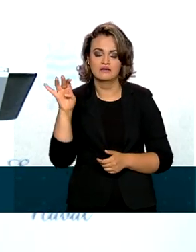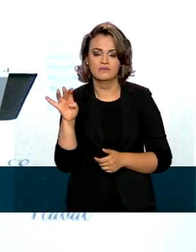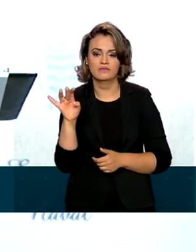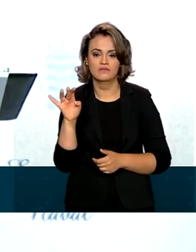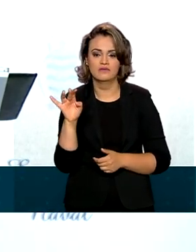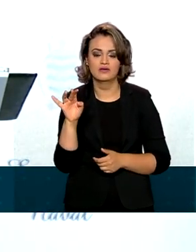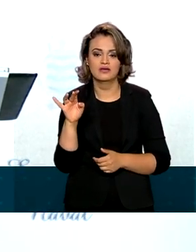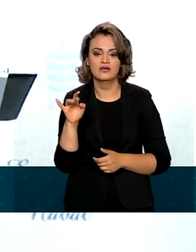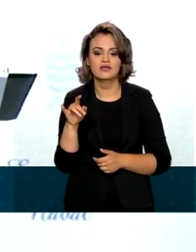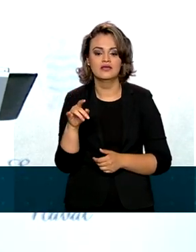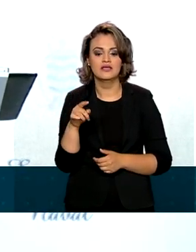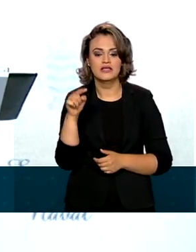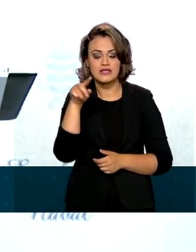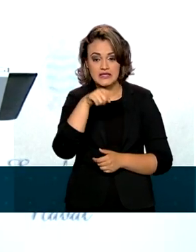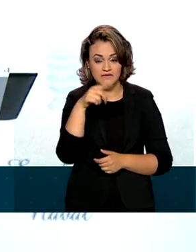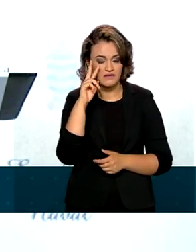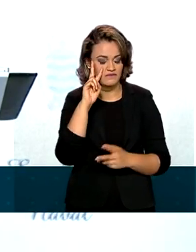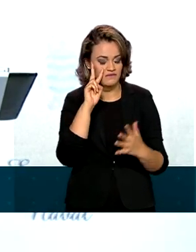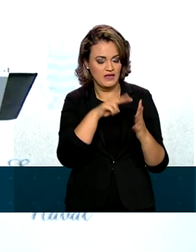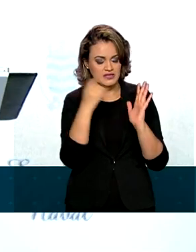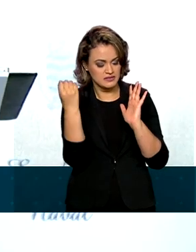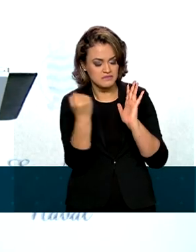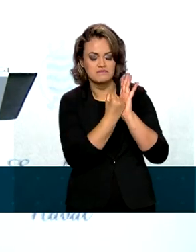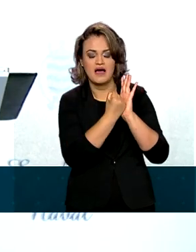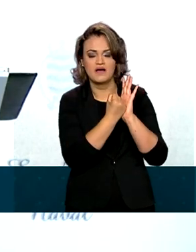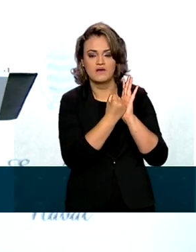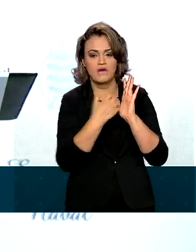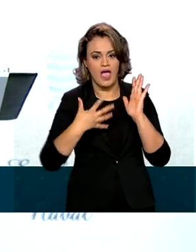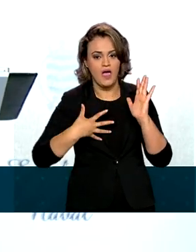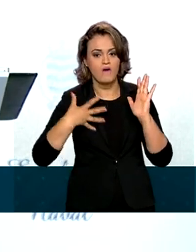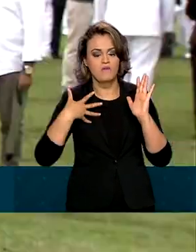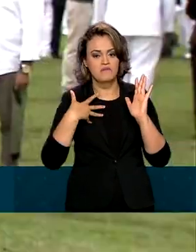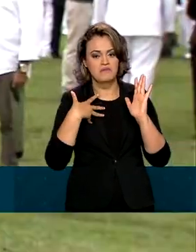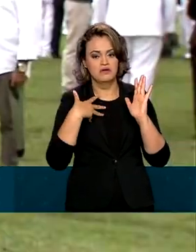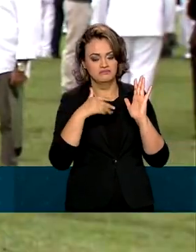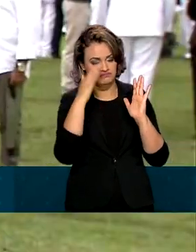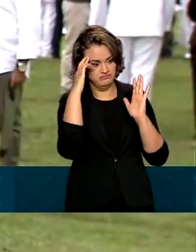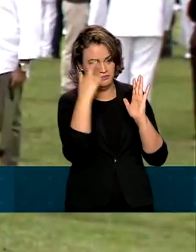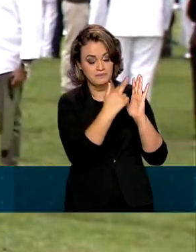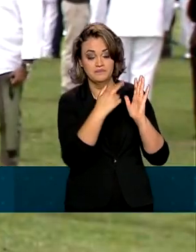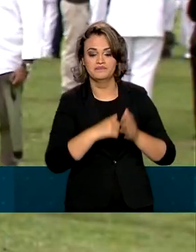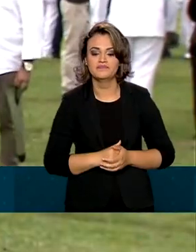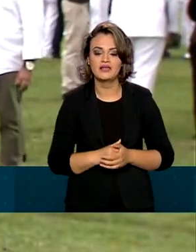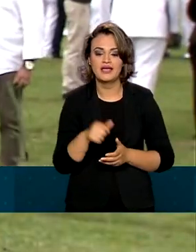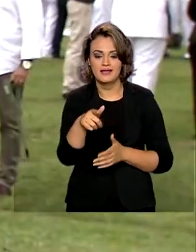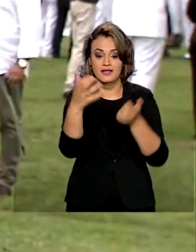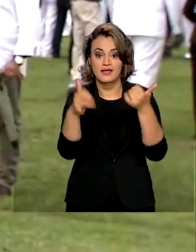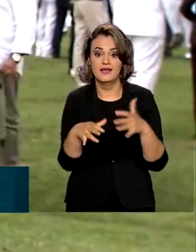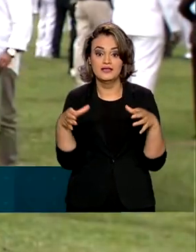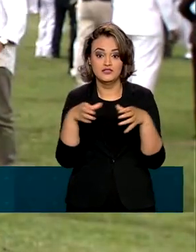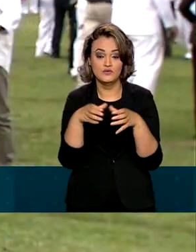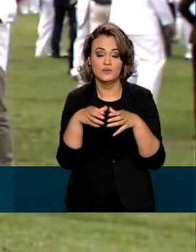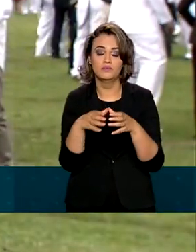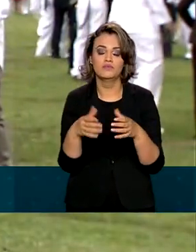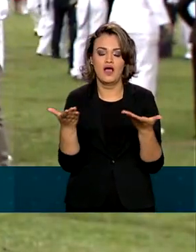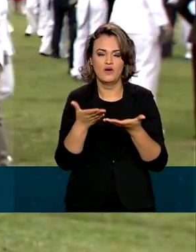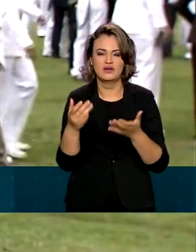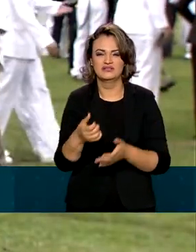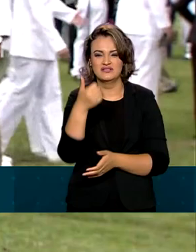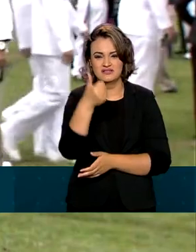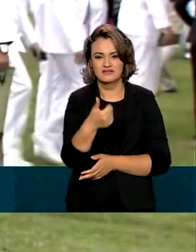e enverga em esse símbolo com honra e altivez esse ano a turma é composta por